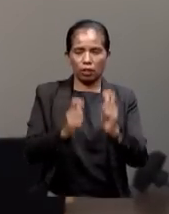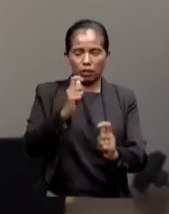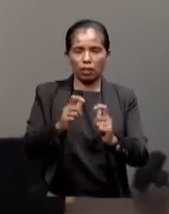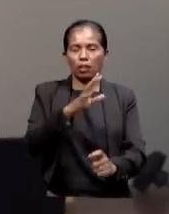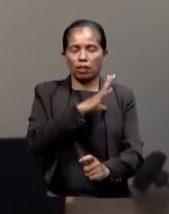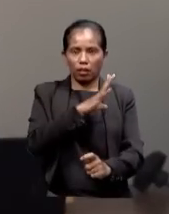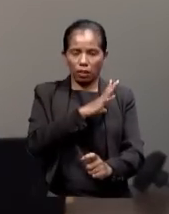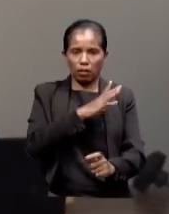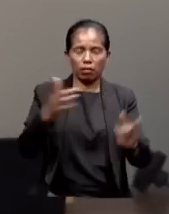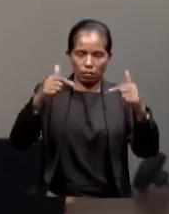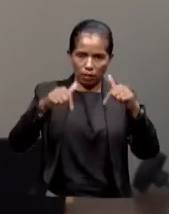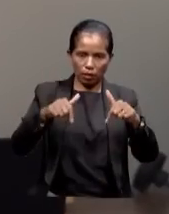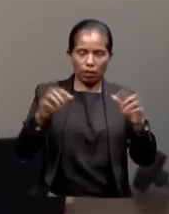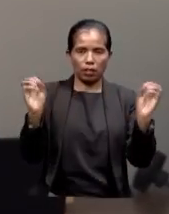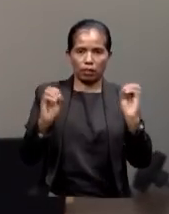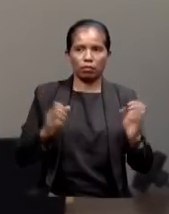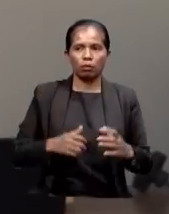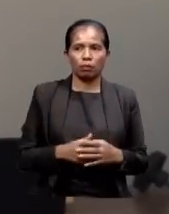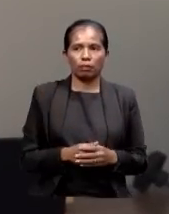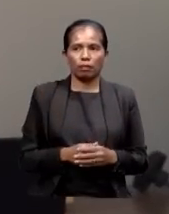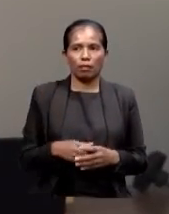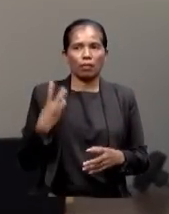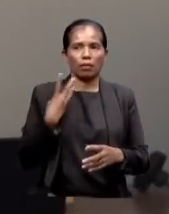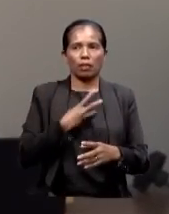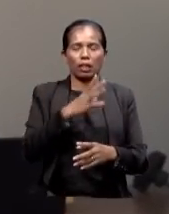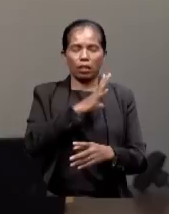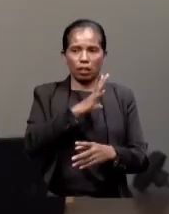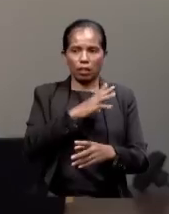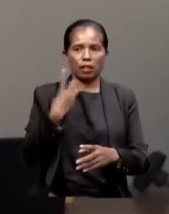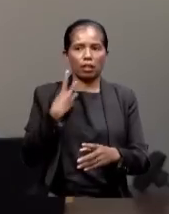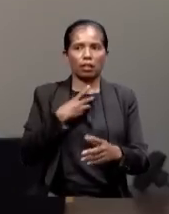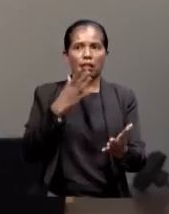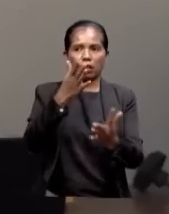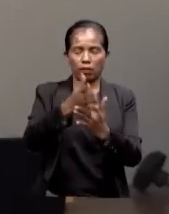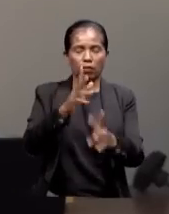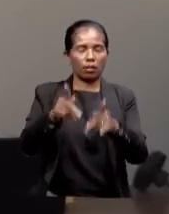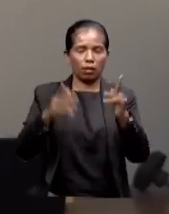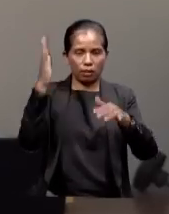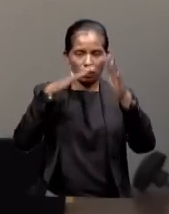eksekutiva mike le agor ida ne mita hen lawas ida tuba tawa vale mina problema ne